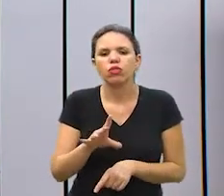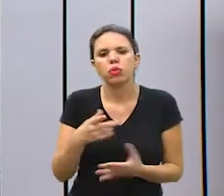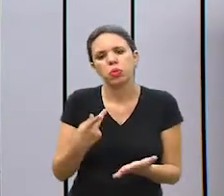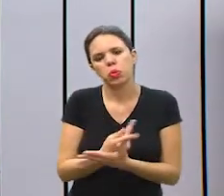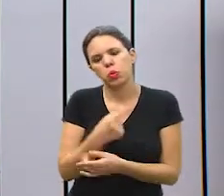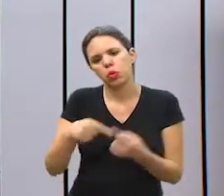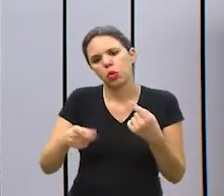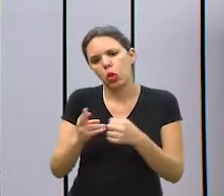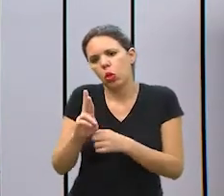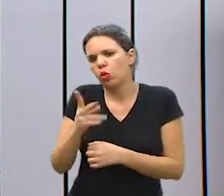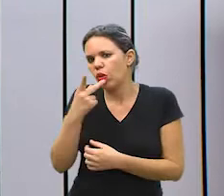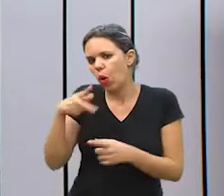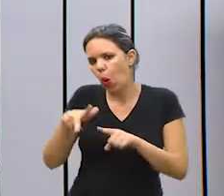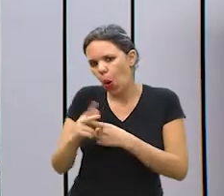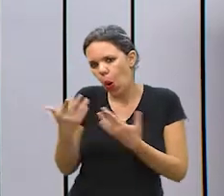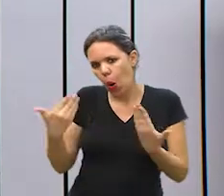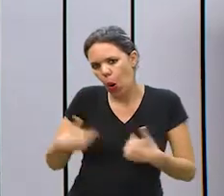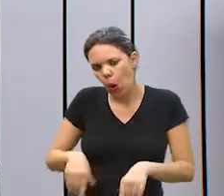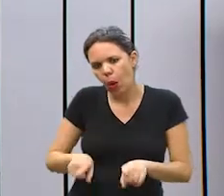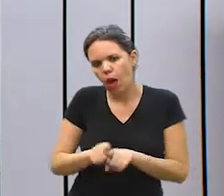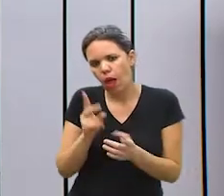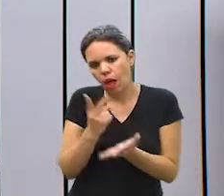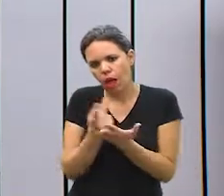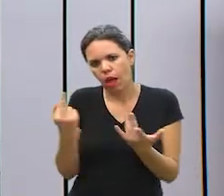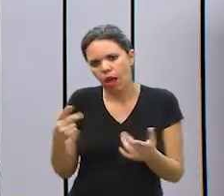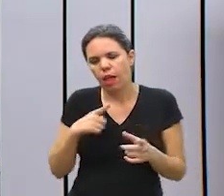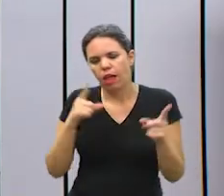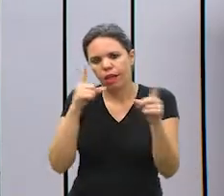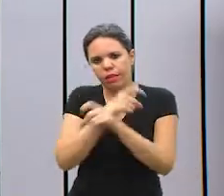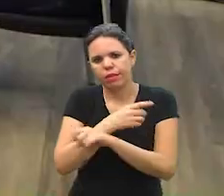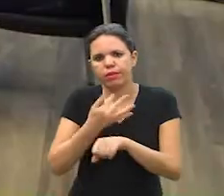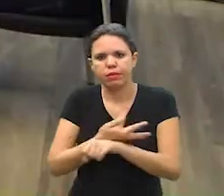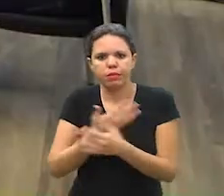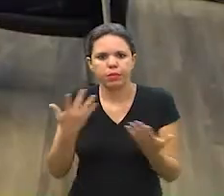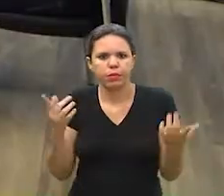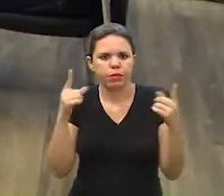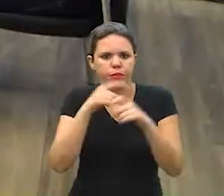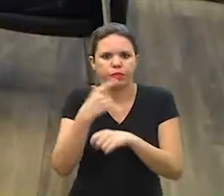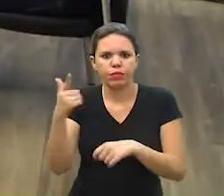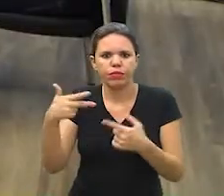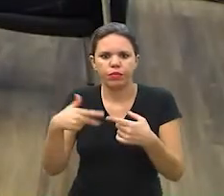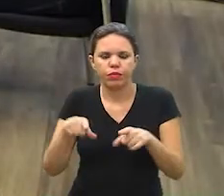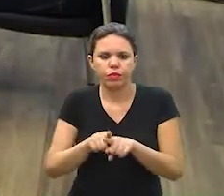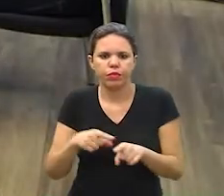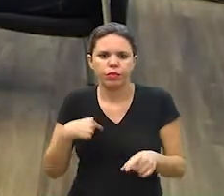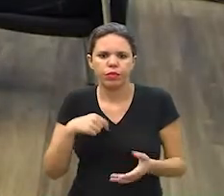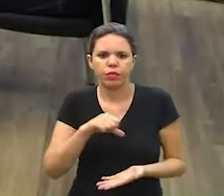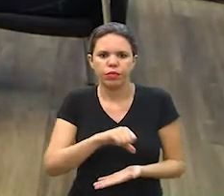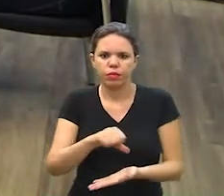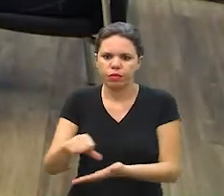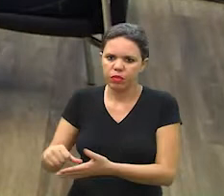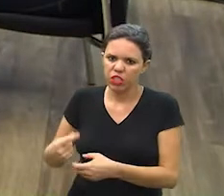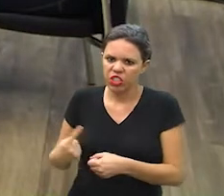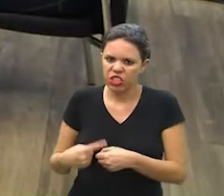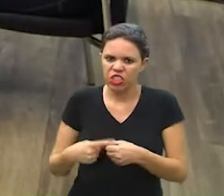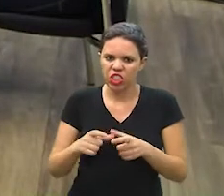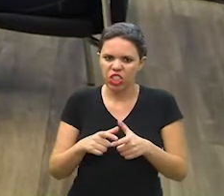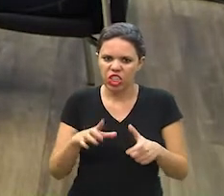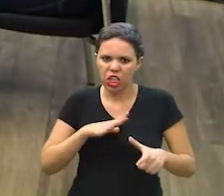a doutora me corrige. Mas assim mesmo nós temos dificuldade. Não? É uma dificuldade e outra coisa. Nós somos uma